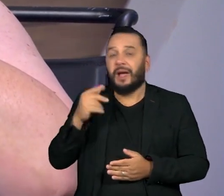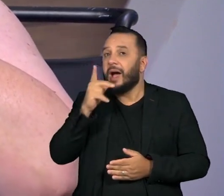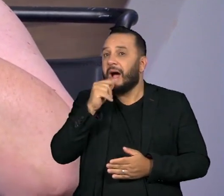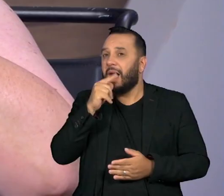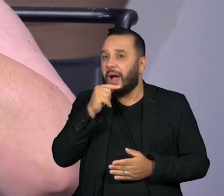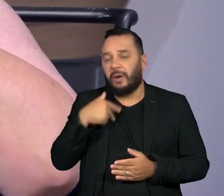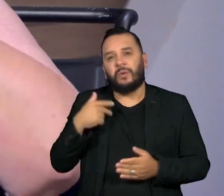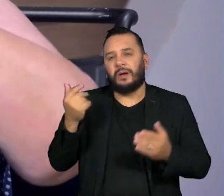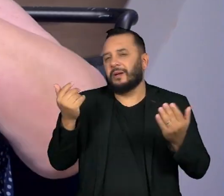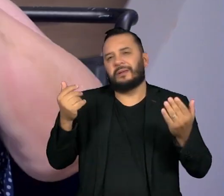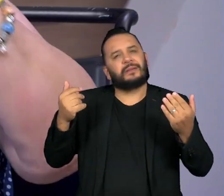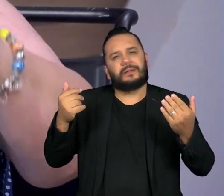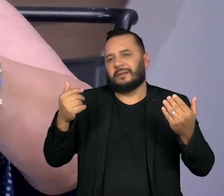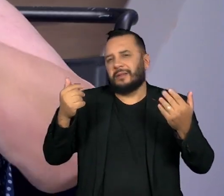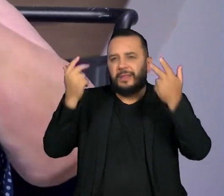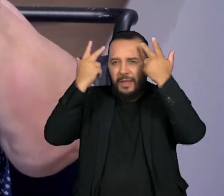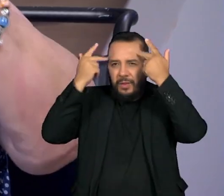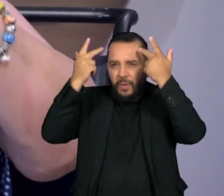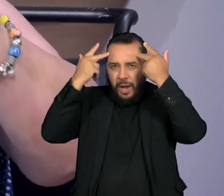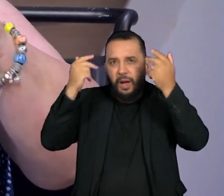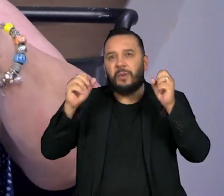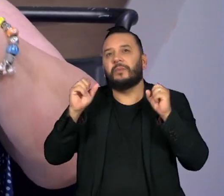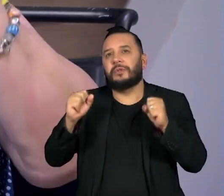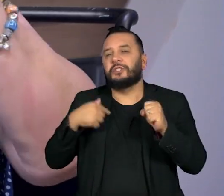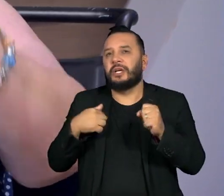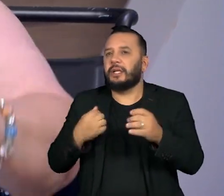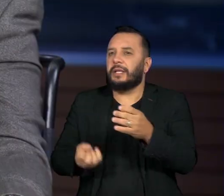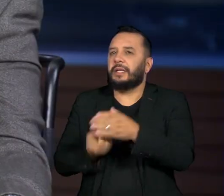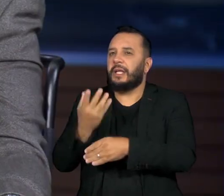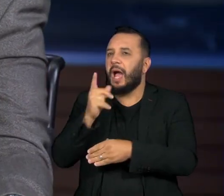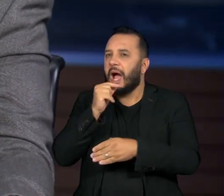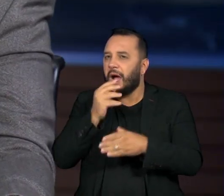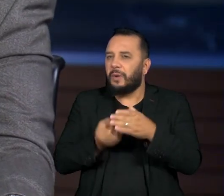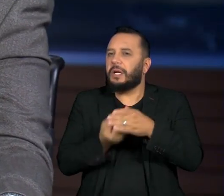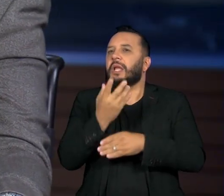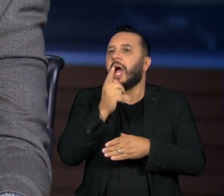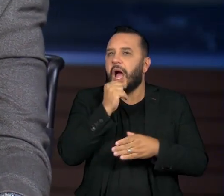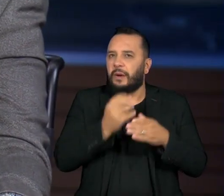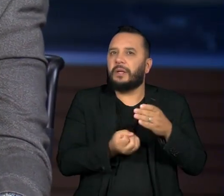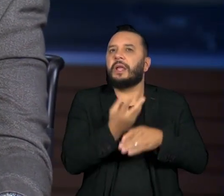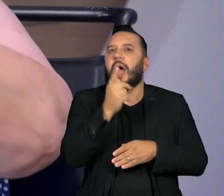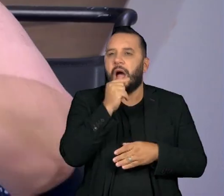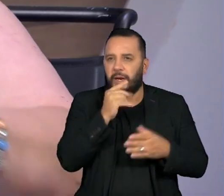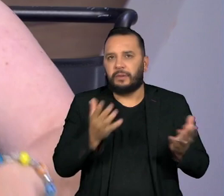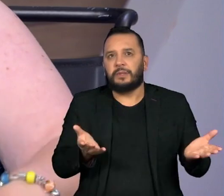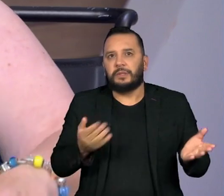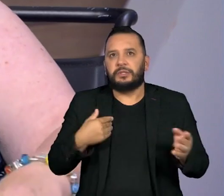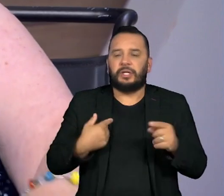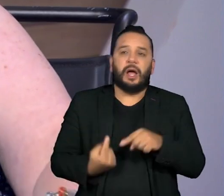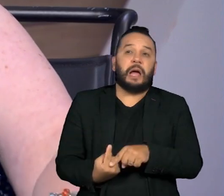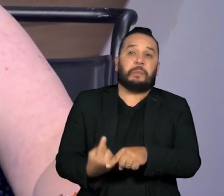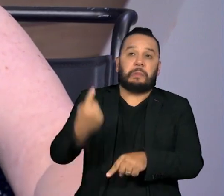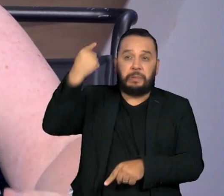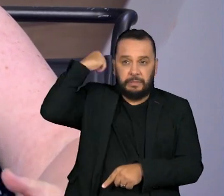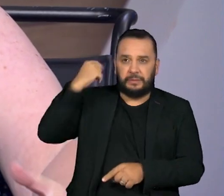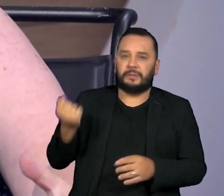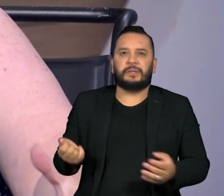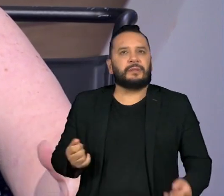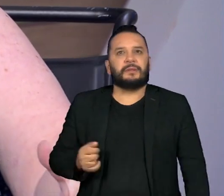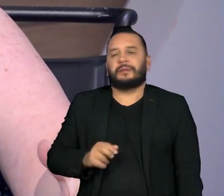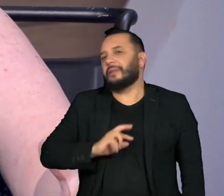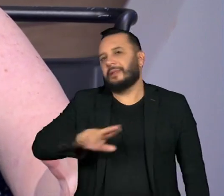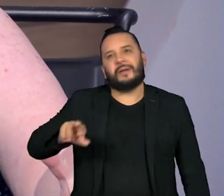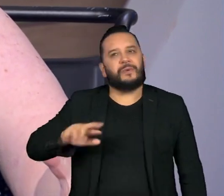recurso natural que podia ser recriado. Lembra? Renovável. Lembra, olha aí, mas renovável. Não é